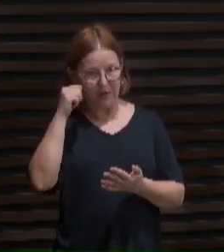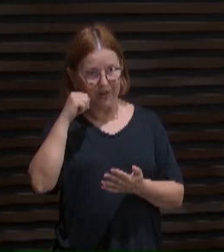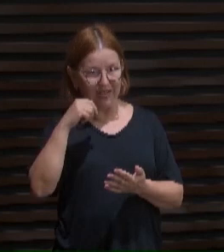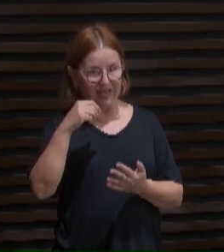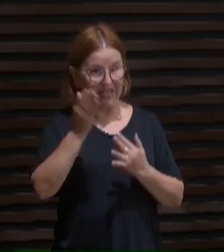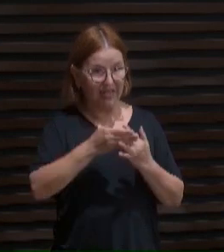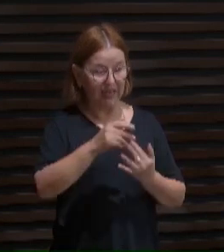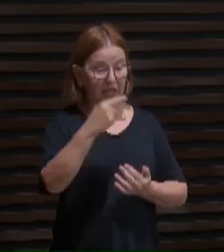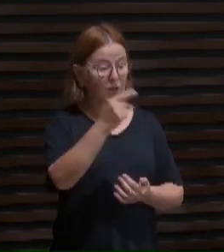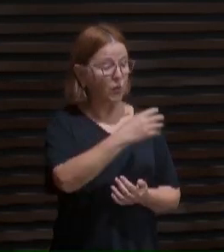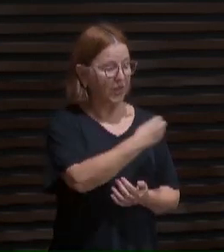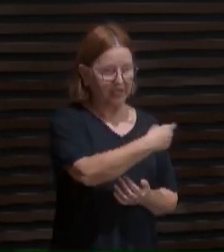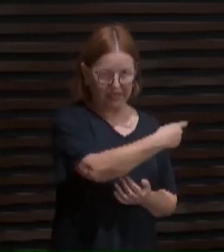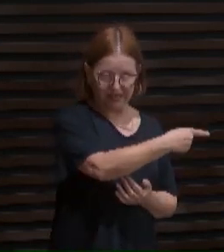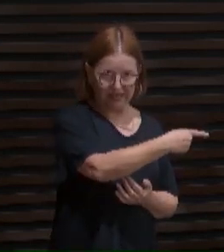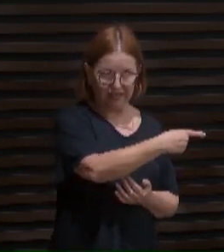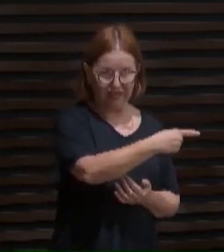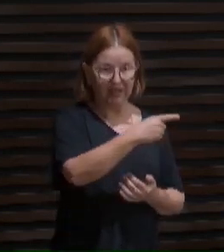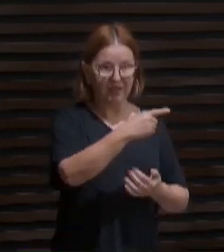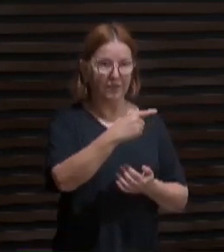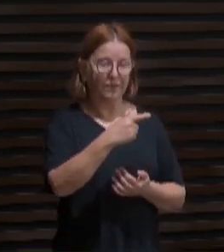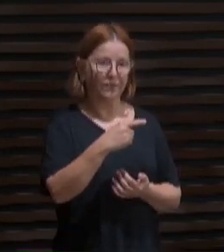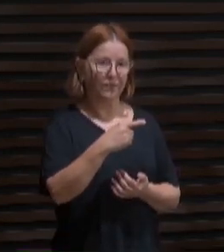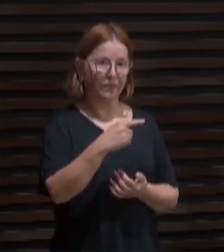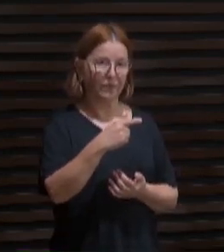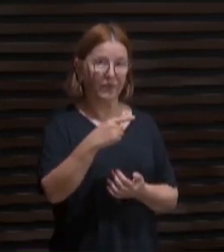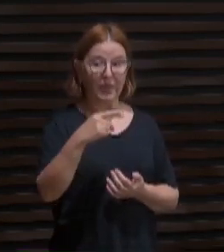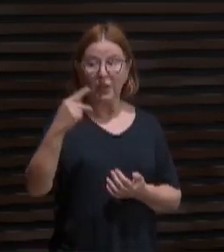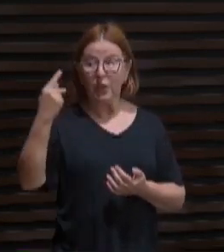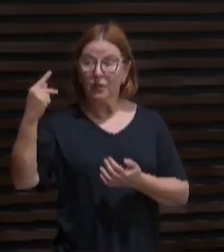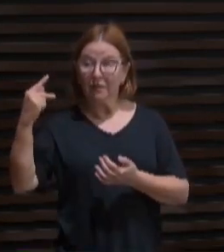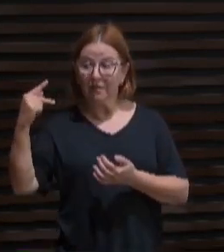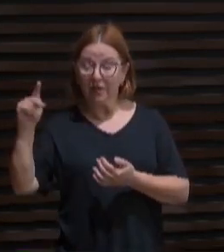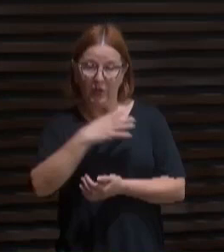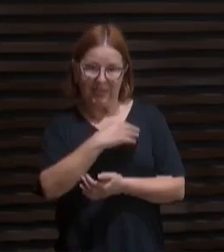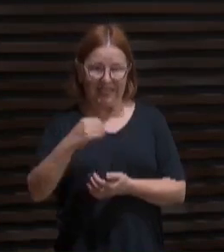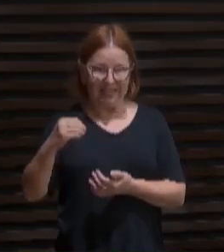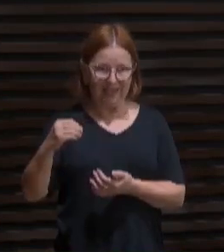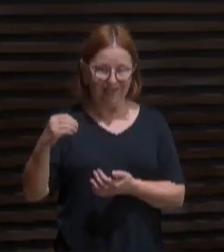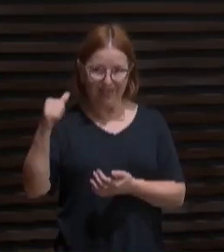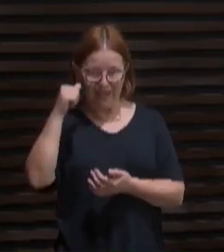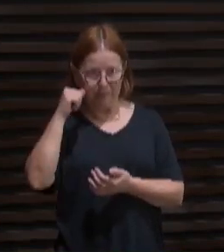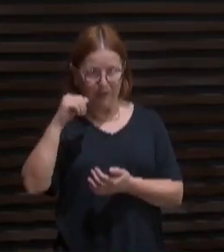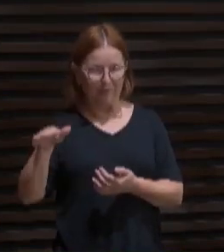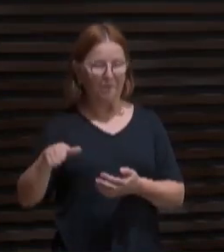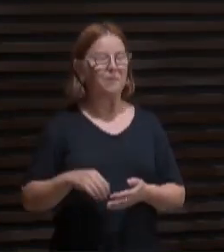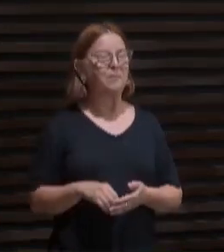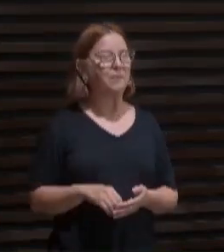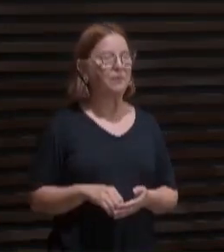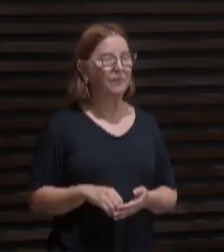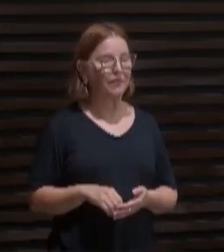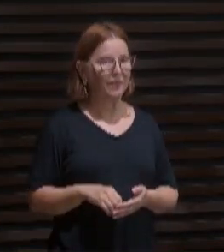tua descendência e o seu descendente. Aqui é uma questão de português,